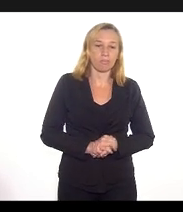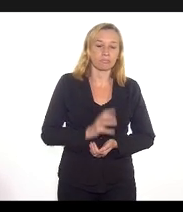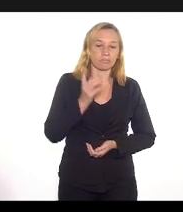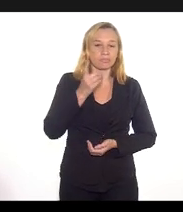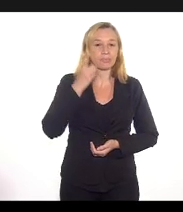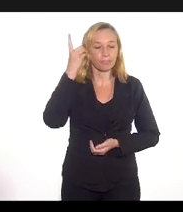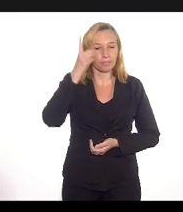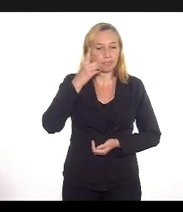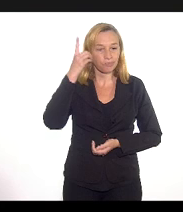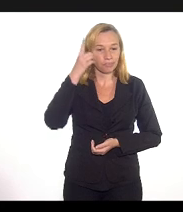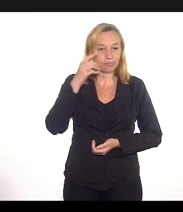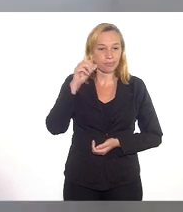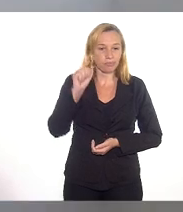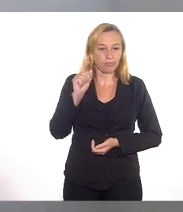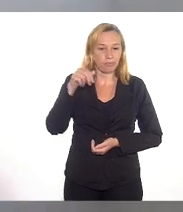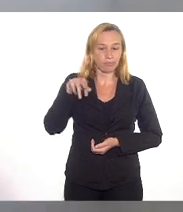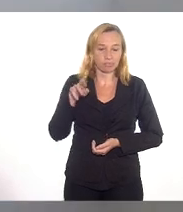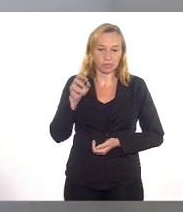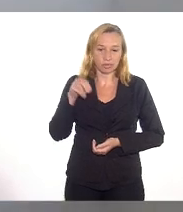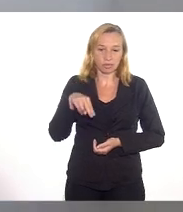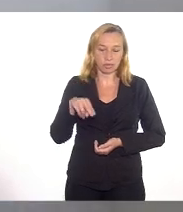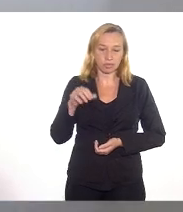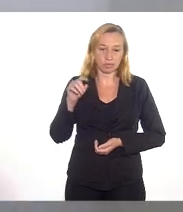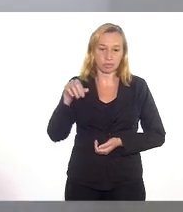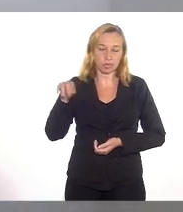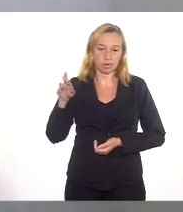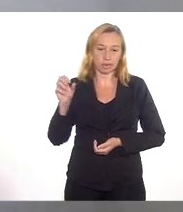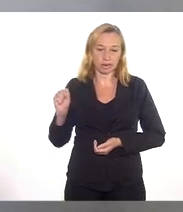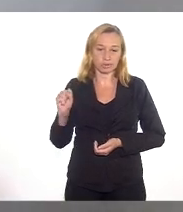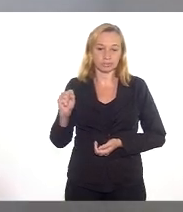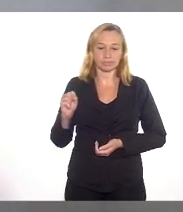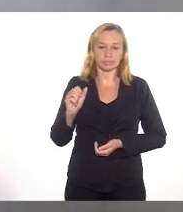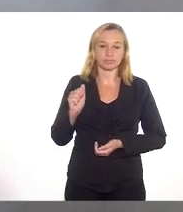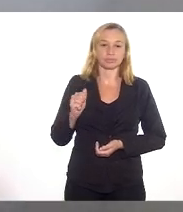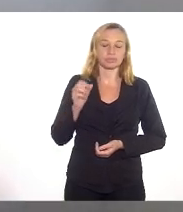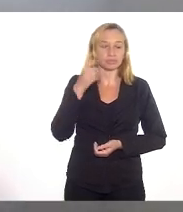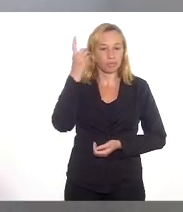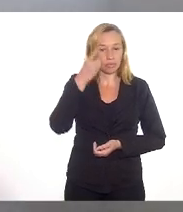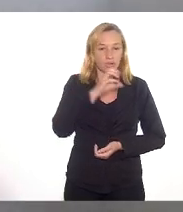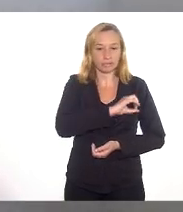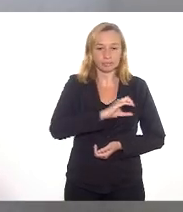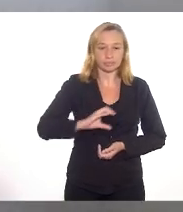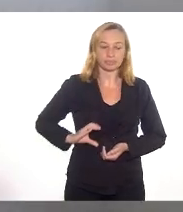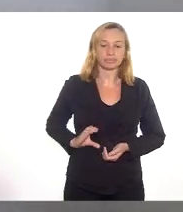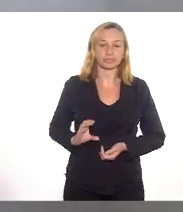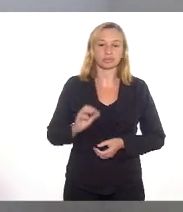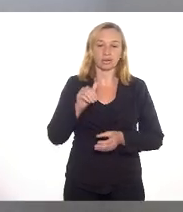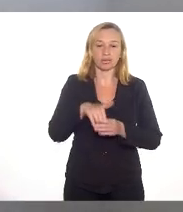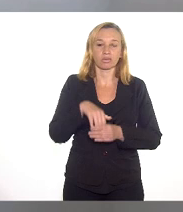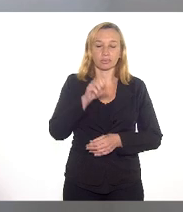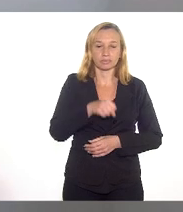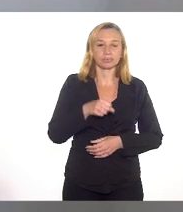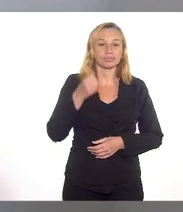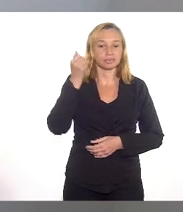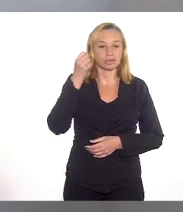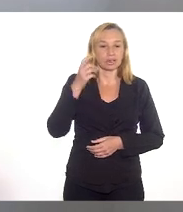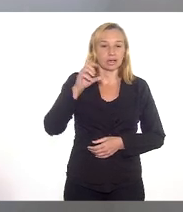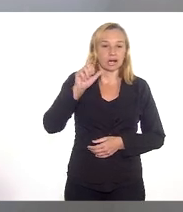Deputado Anderson Moraes. Deputado André Siciliano vota sim. Deputado André Correia.